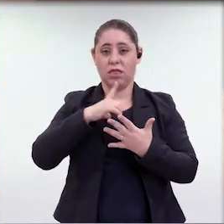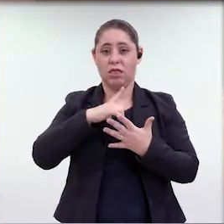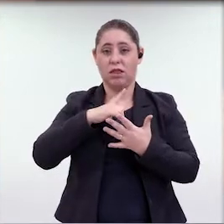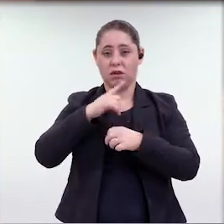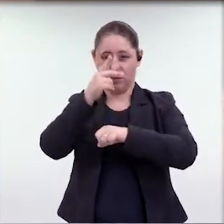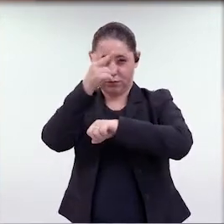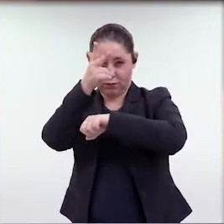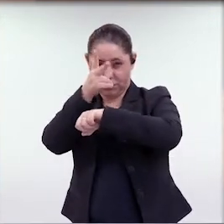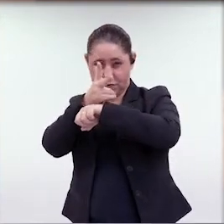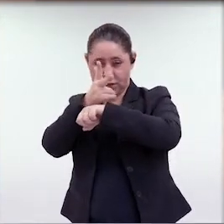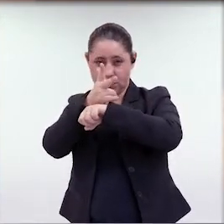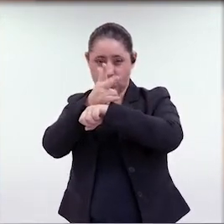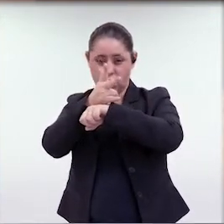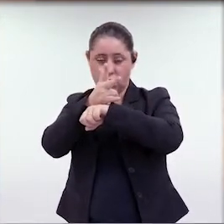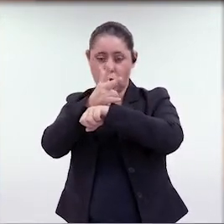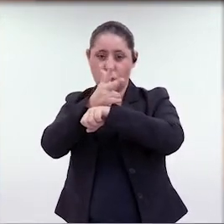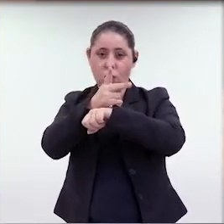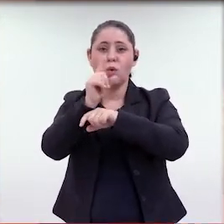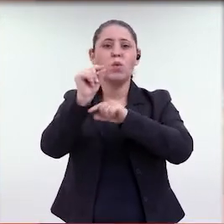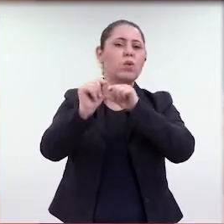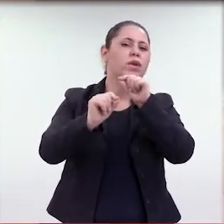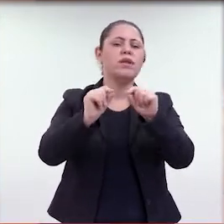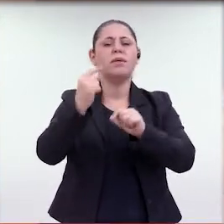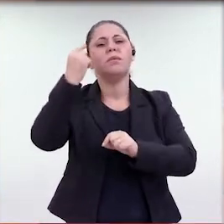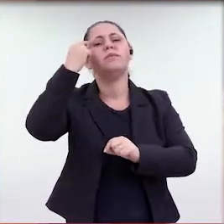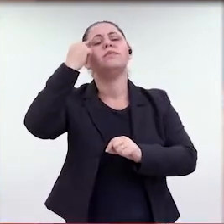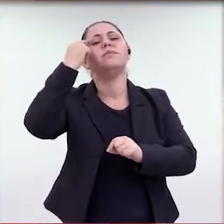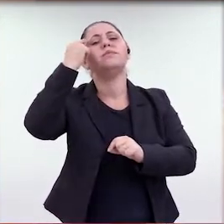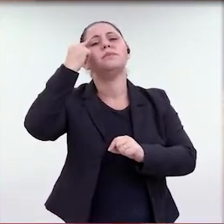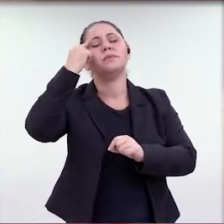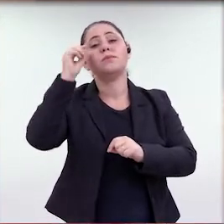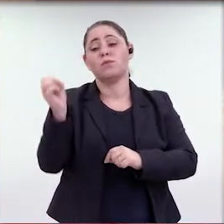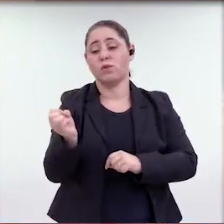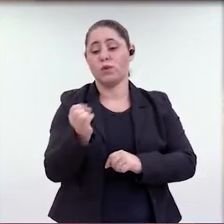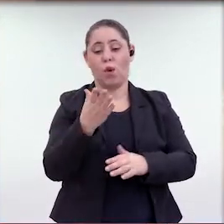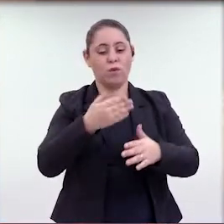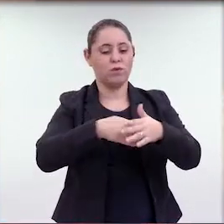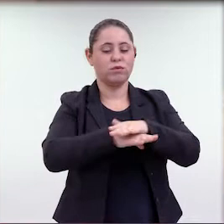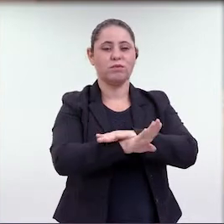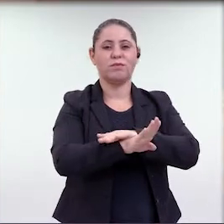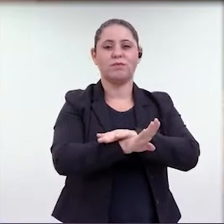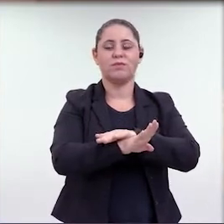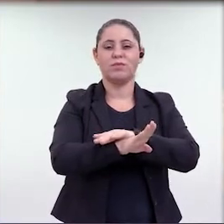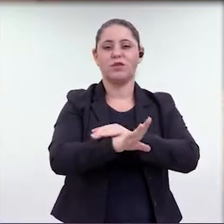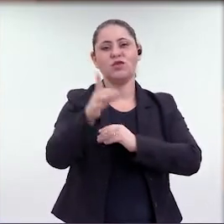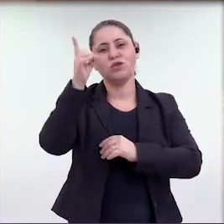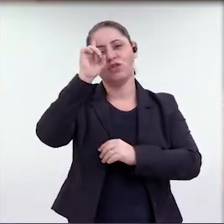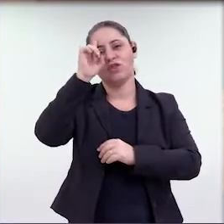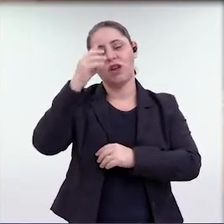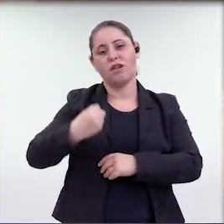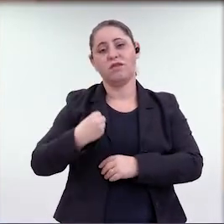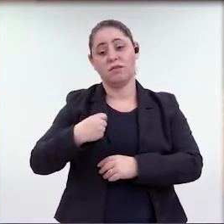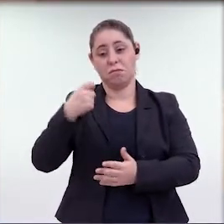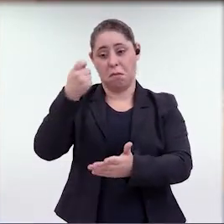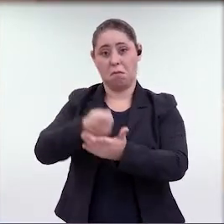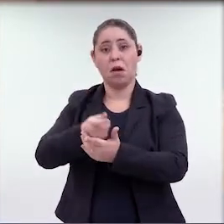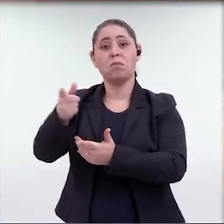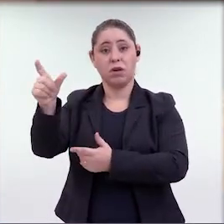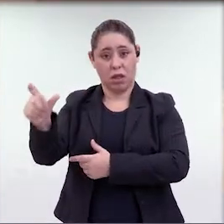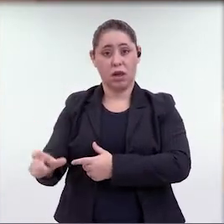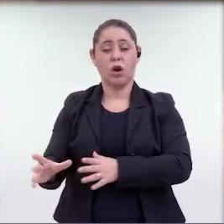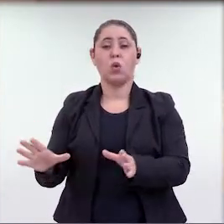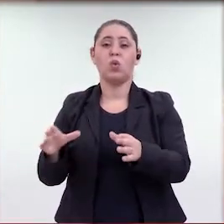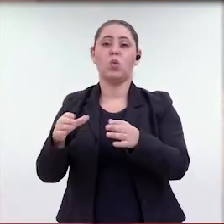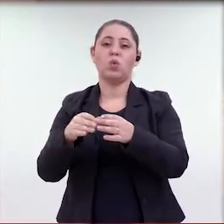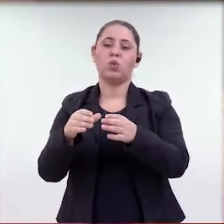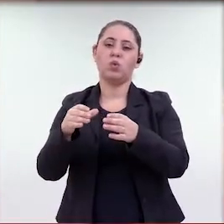agora dele, sobre o que ele está achando, né, desses novos hábitos e da rotina imposta para ele, que também faz